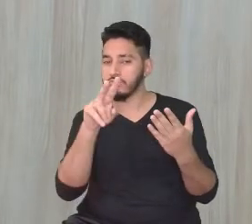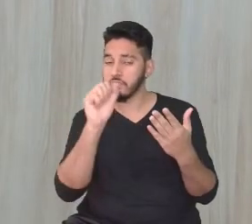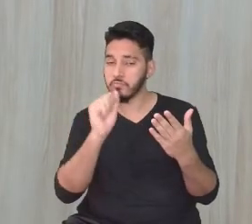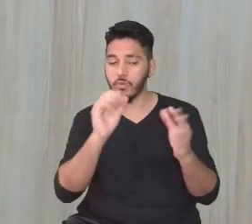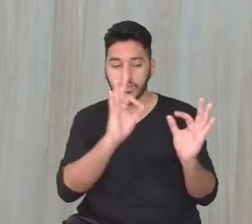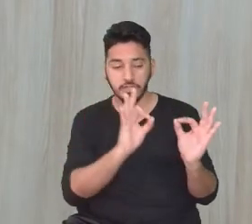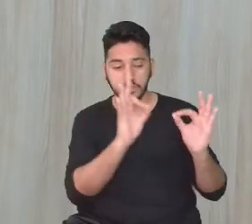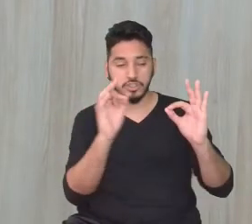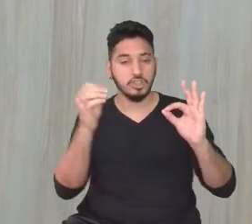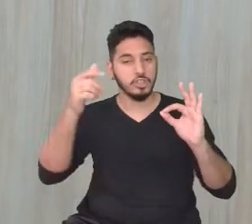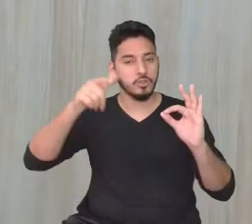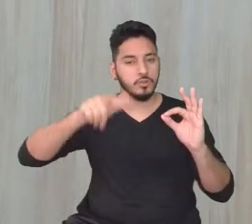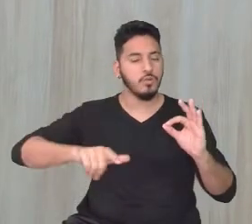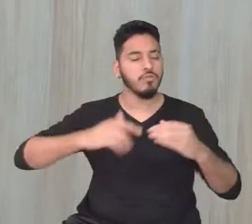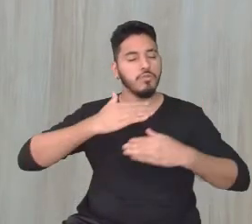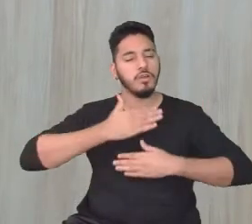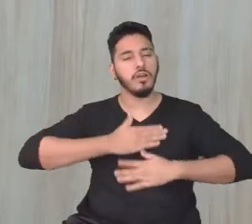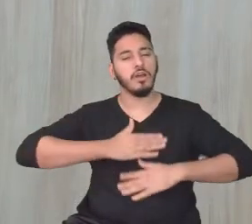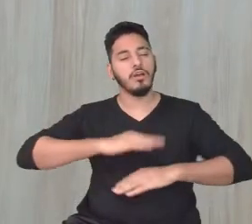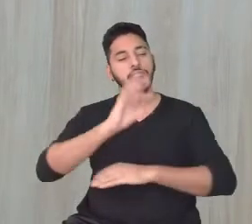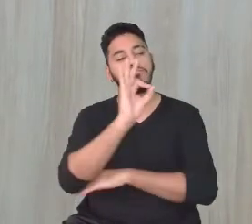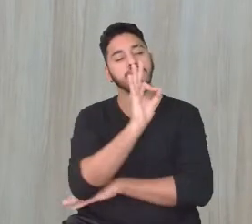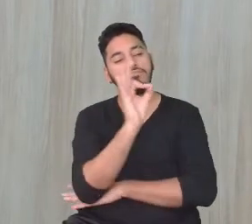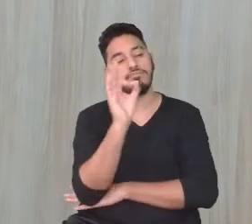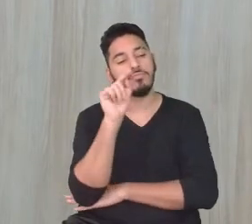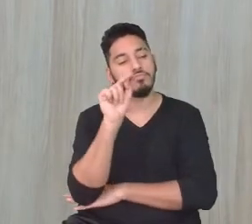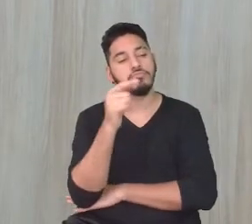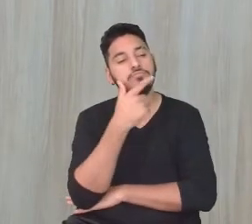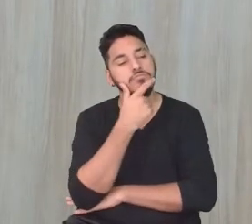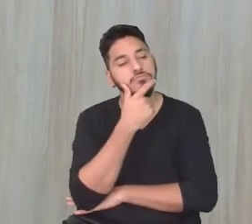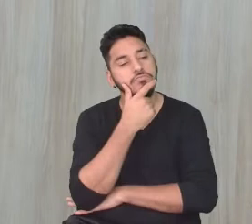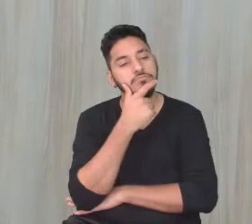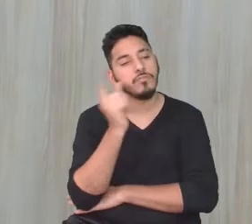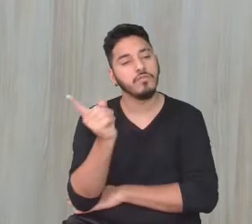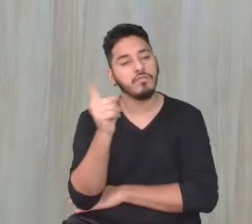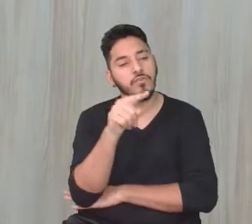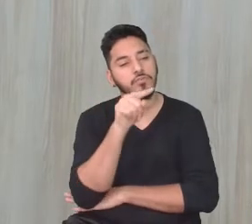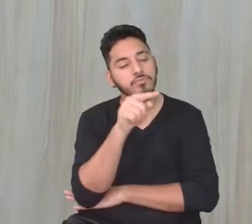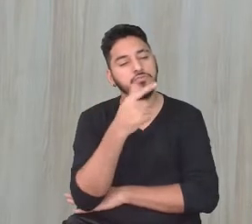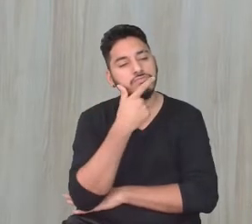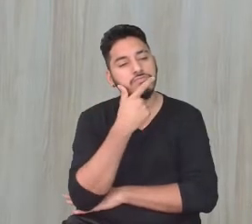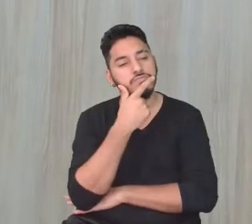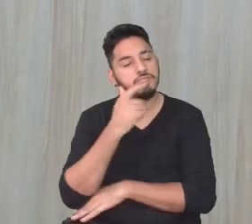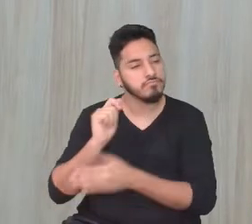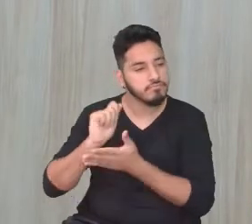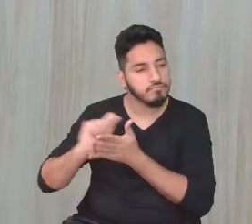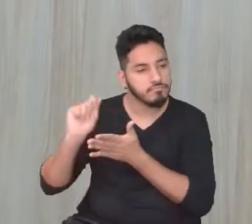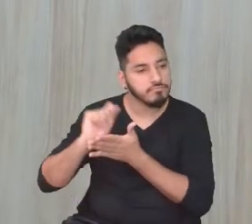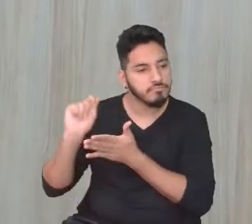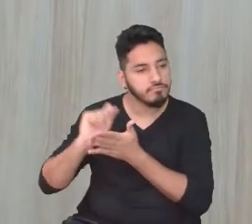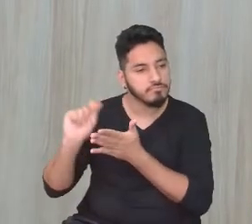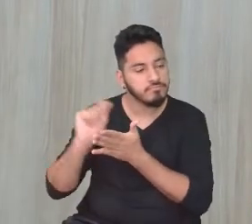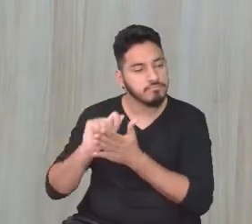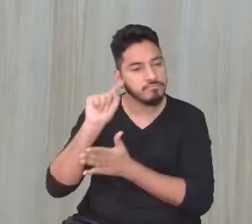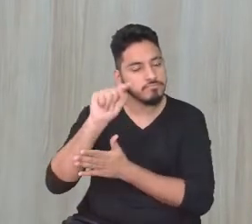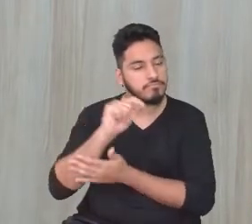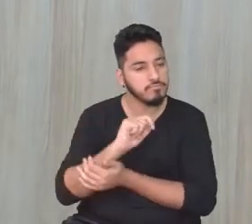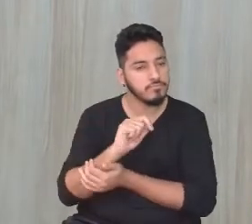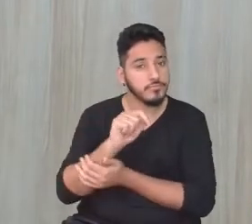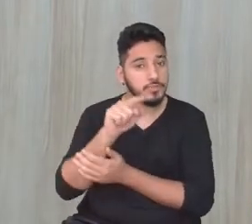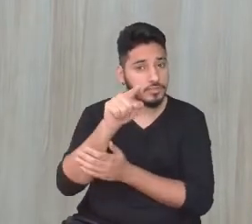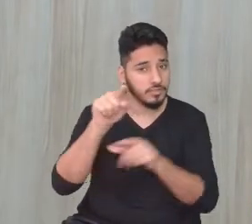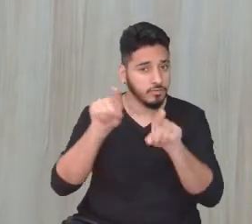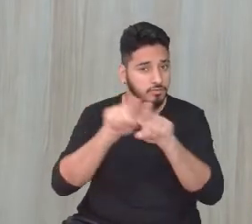você poder rever assistir com calma pausando podendo voltar anotando tudo direitinho e pode deixar